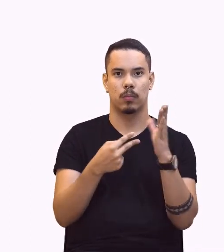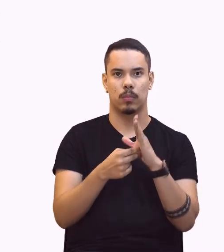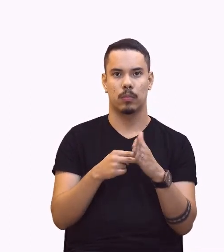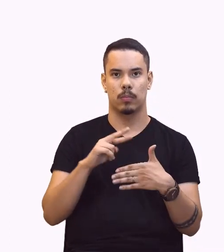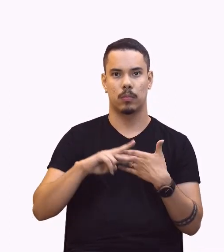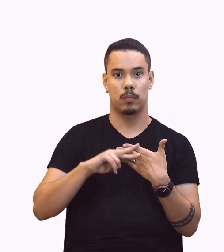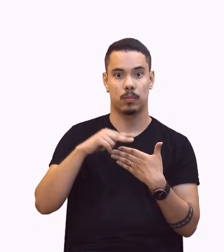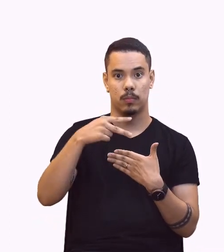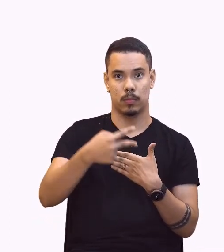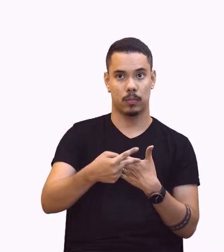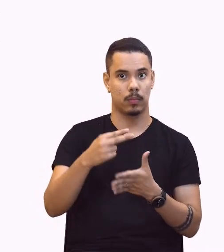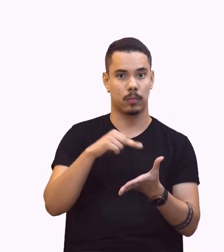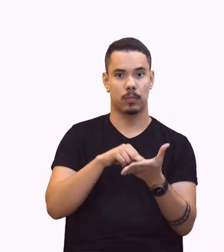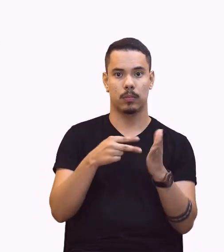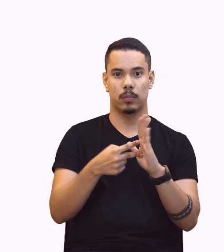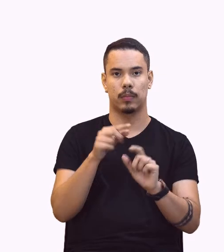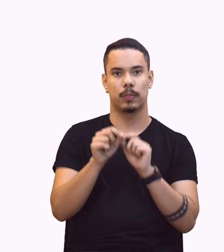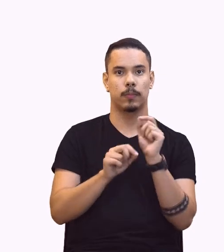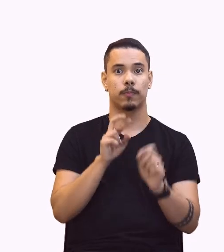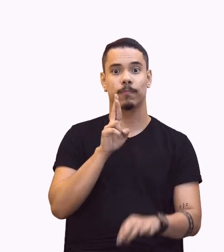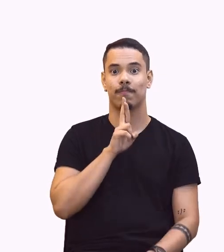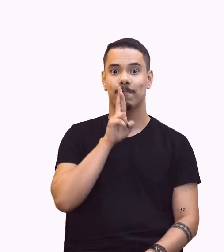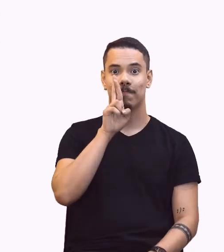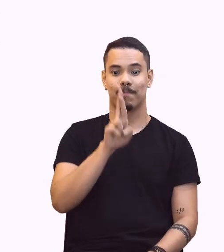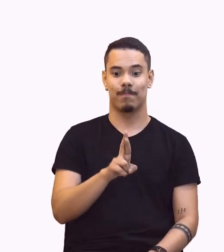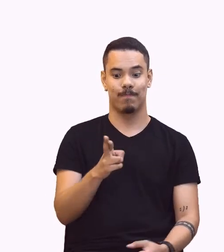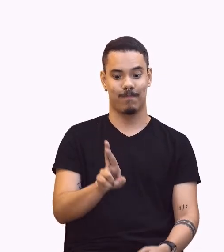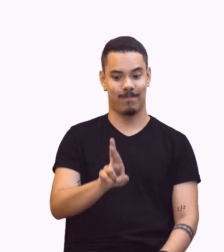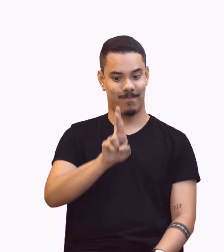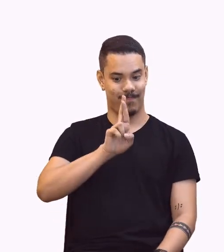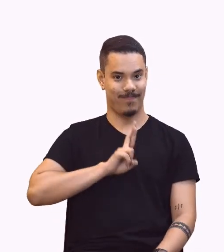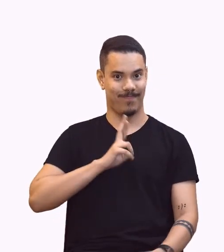mais é do que o resultado agradável